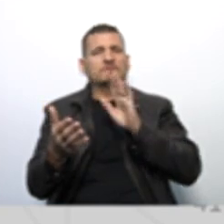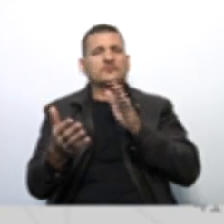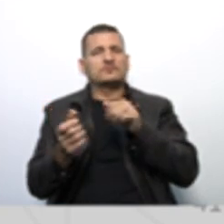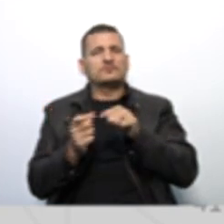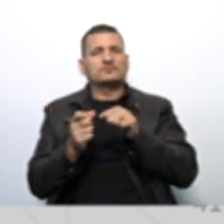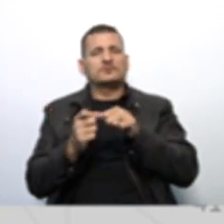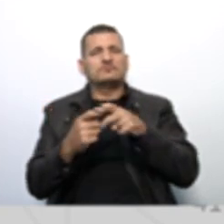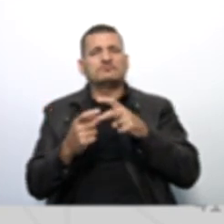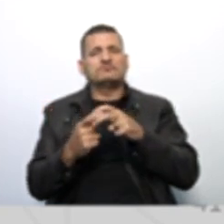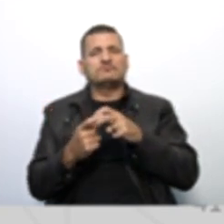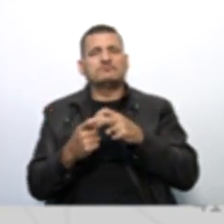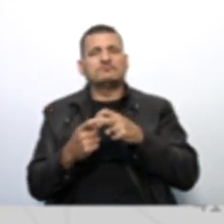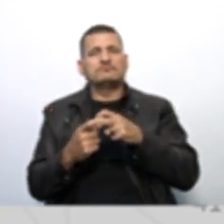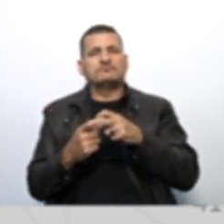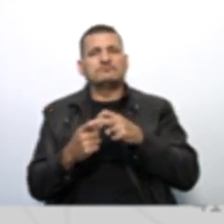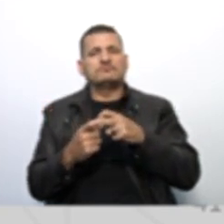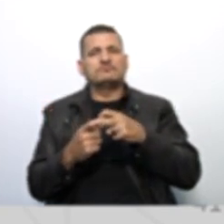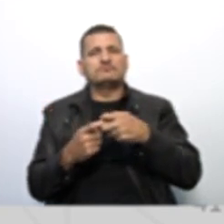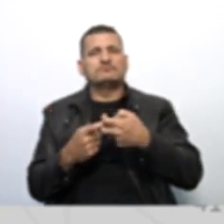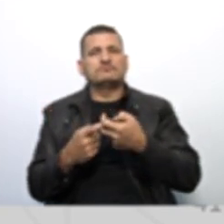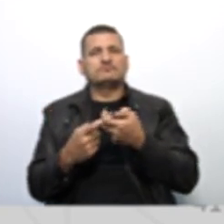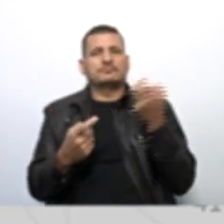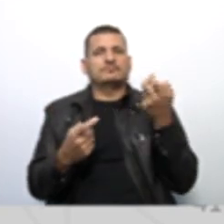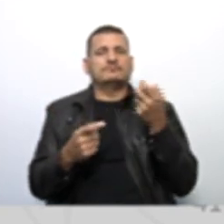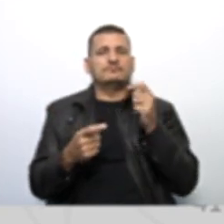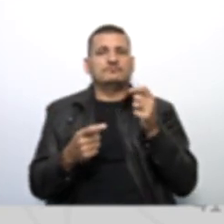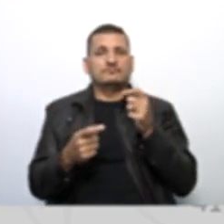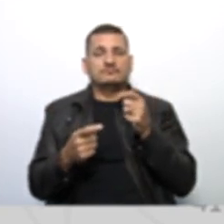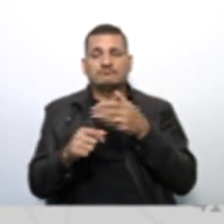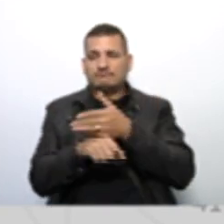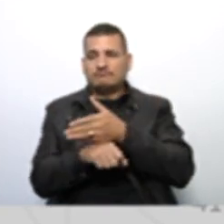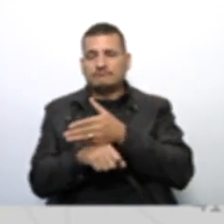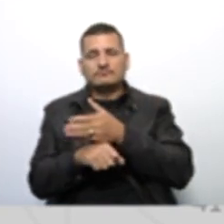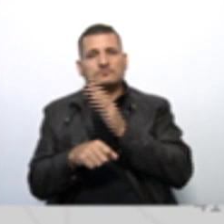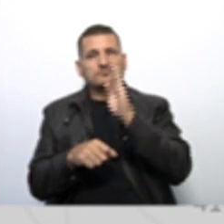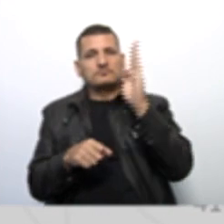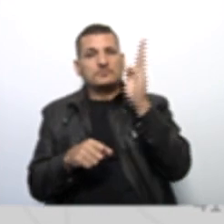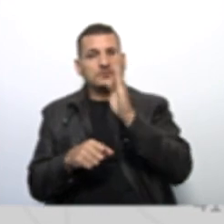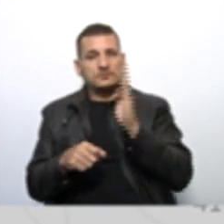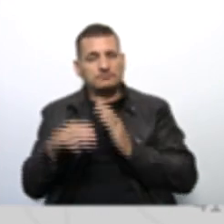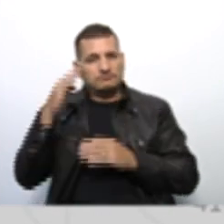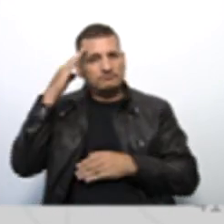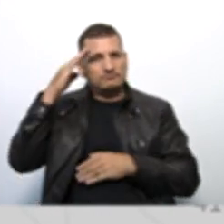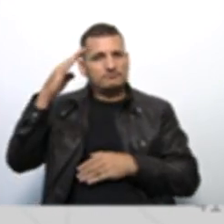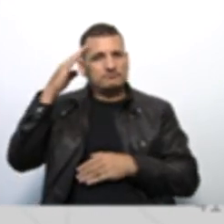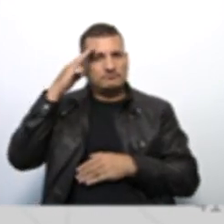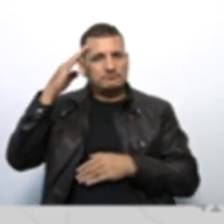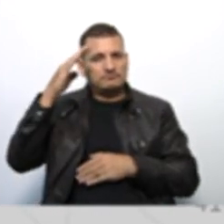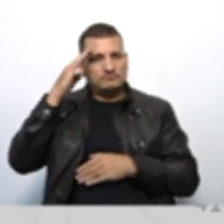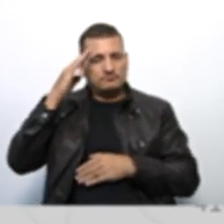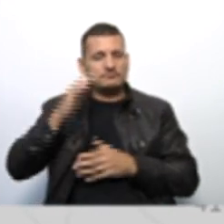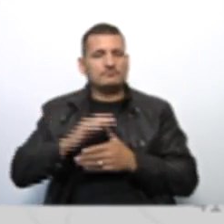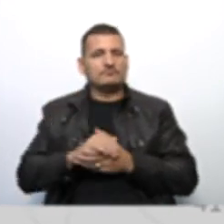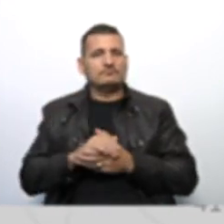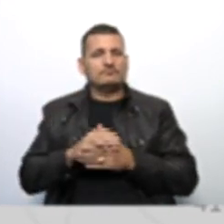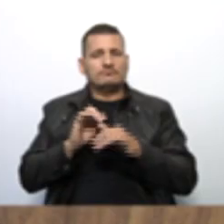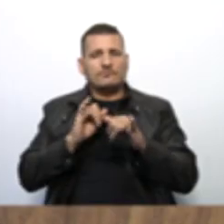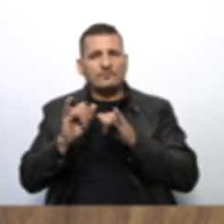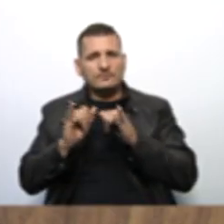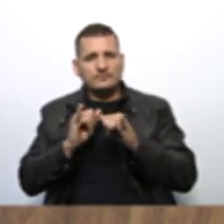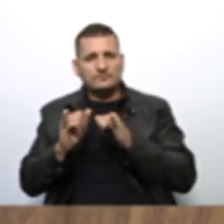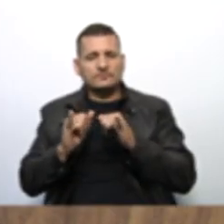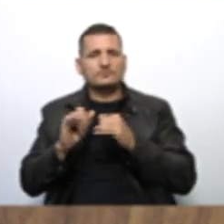na base de dados da defesa do Brasil, né, dos órgãos de defesa do Brasil, que é o Exército Brasileiro, em relação às informações